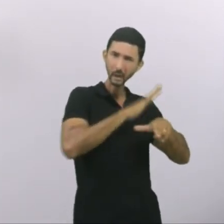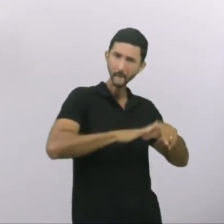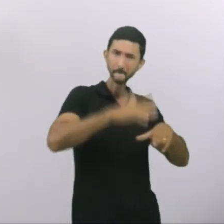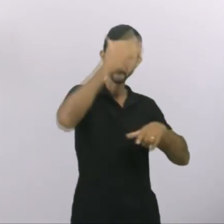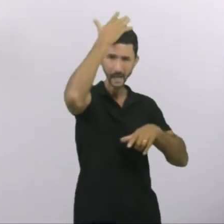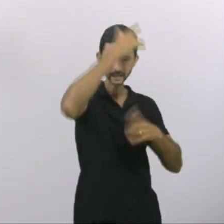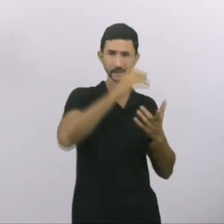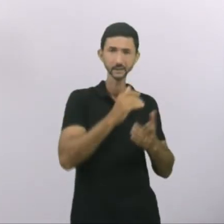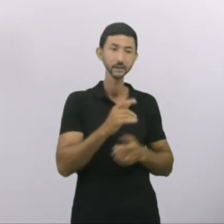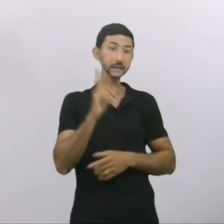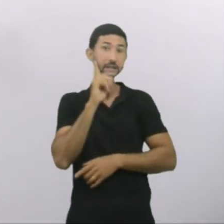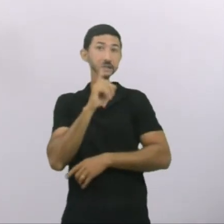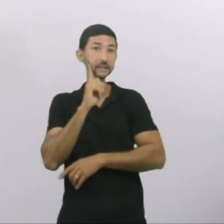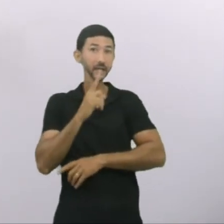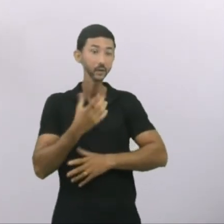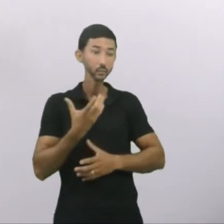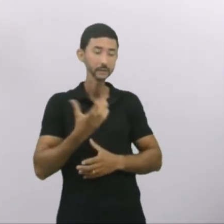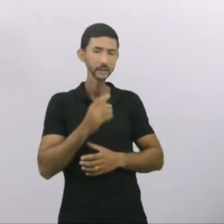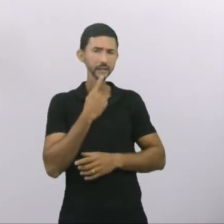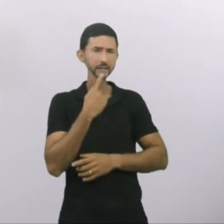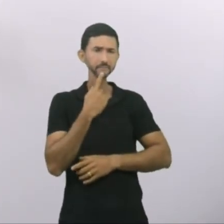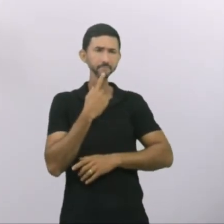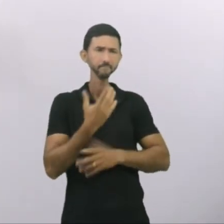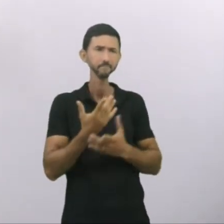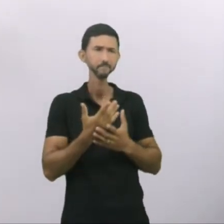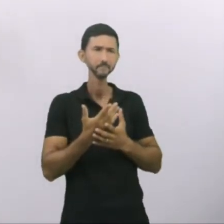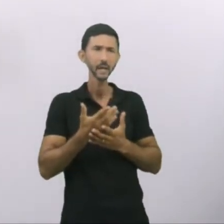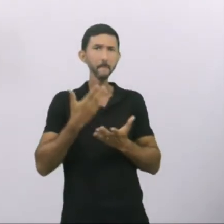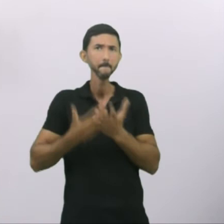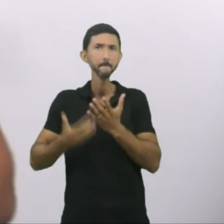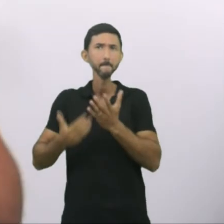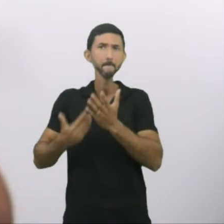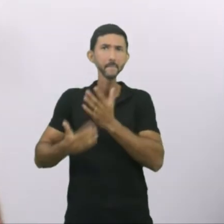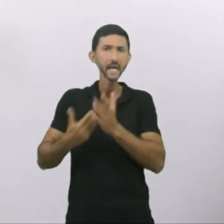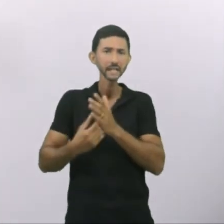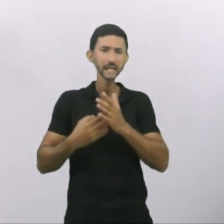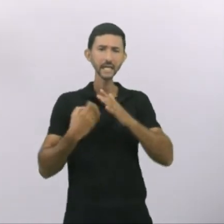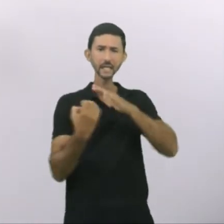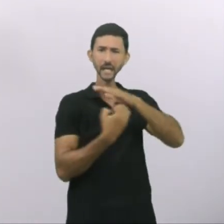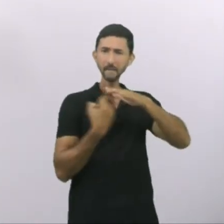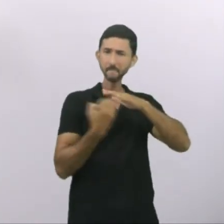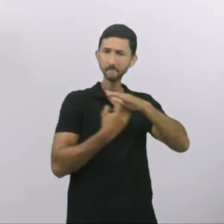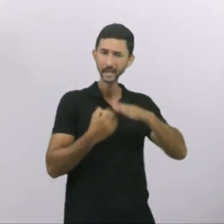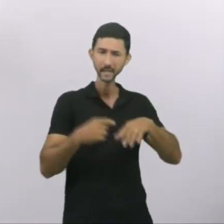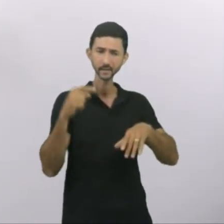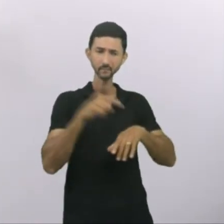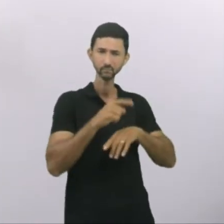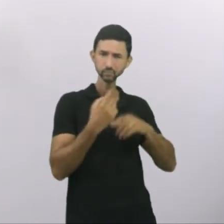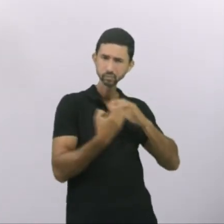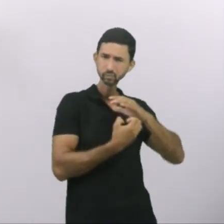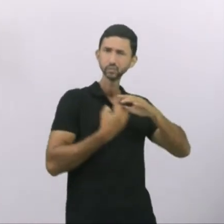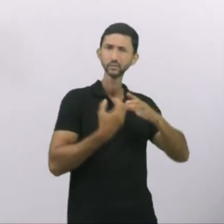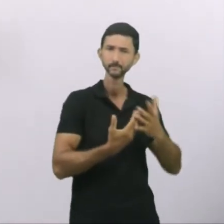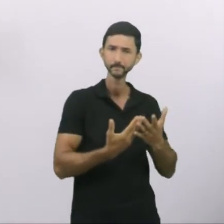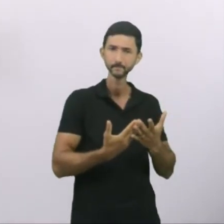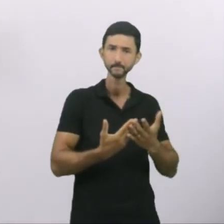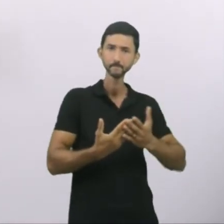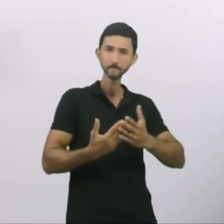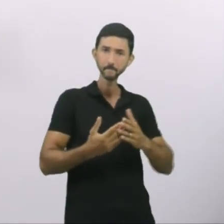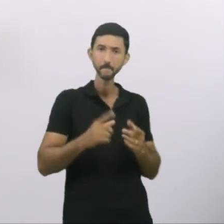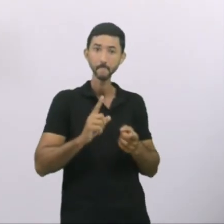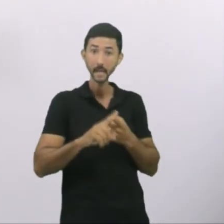Porque os Estados Unidos sente que, na verdade, está perdendo muitas empresas para o México. E